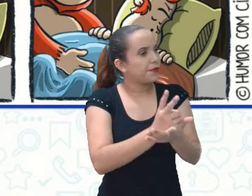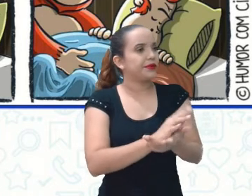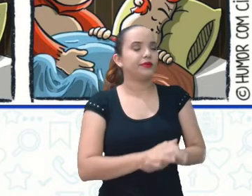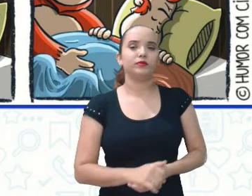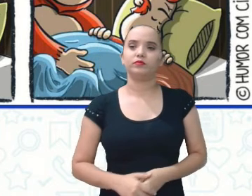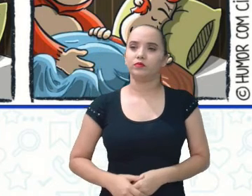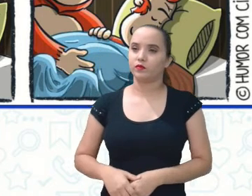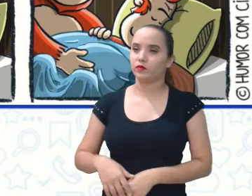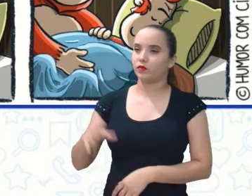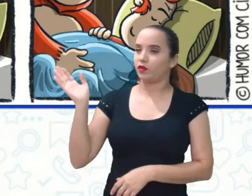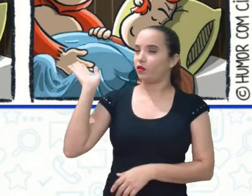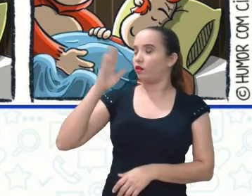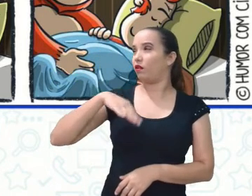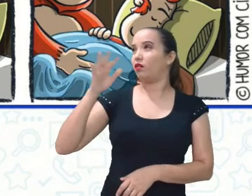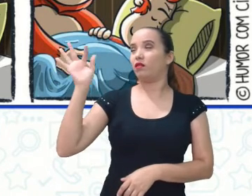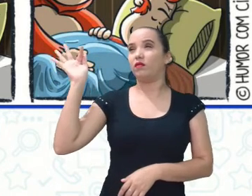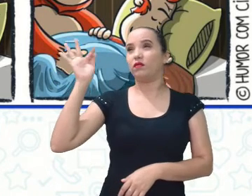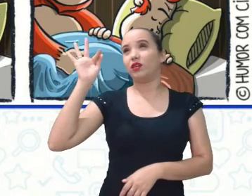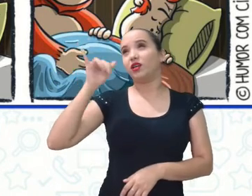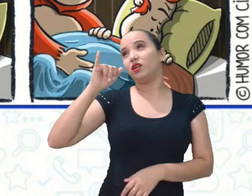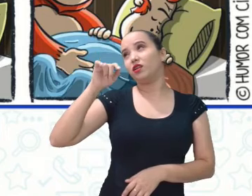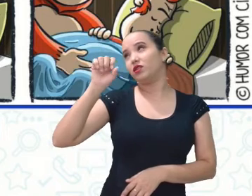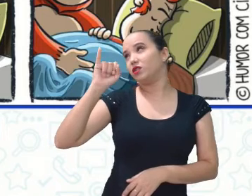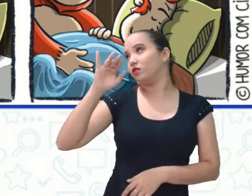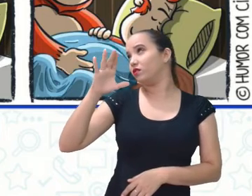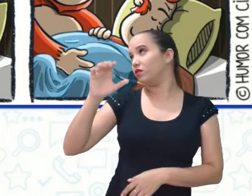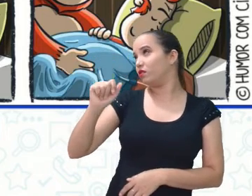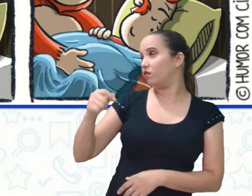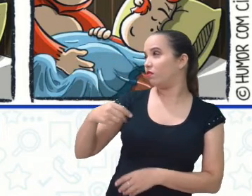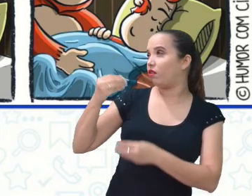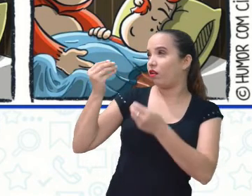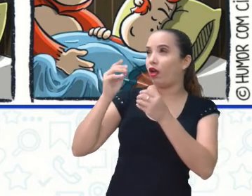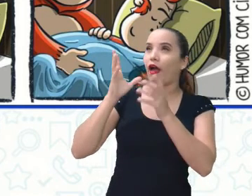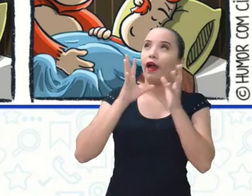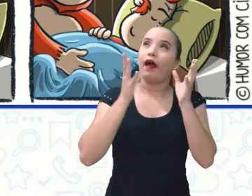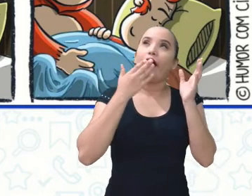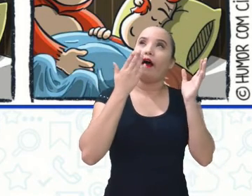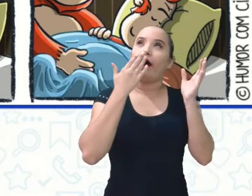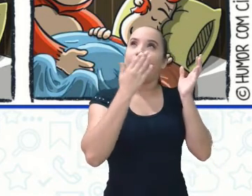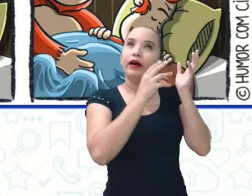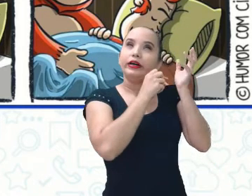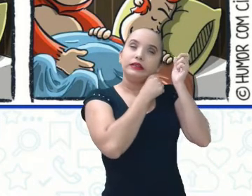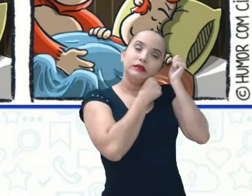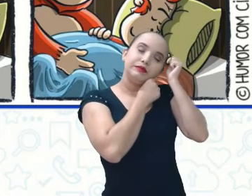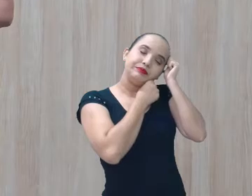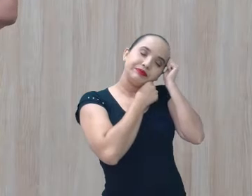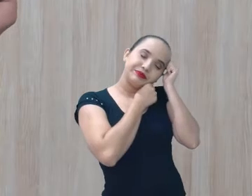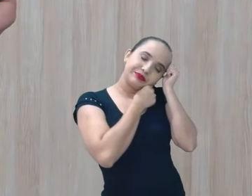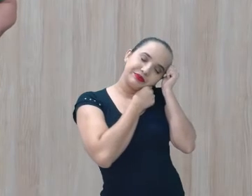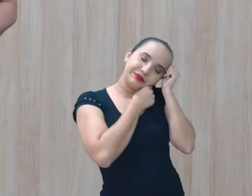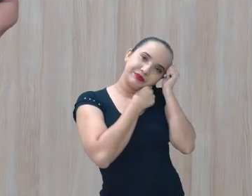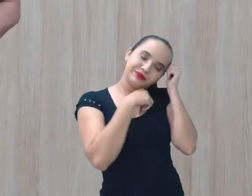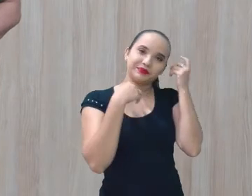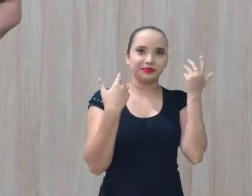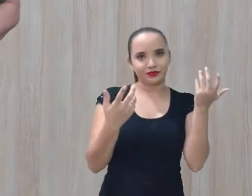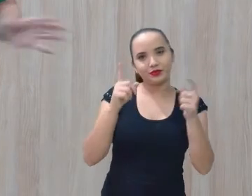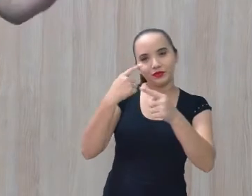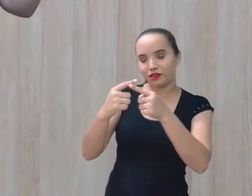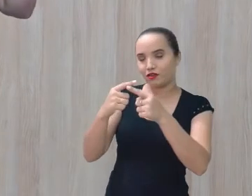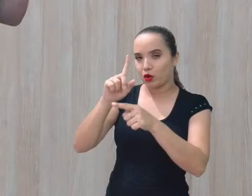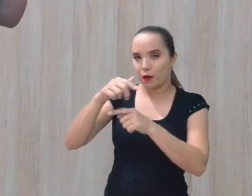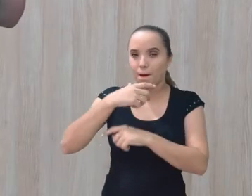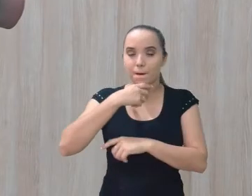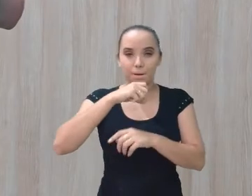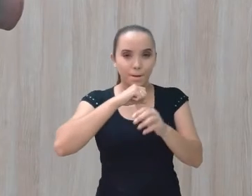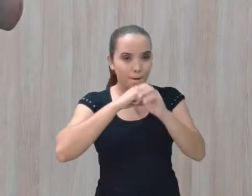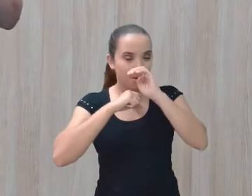diz, física, me dá um soninho. E aí o pai dá toda aquela explicação de física, e ele não está falando de física, então ele